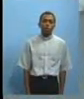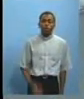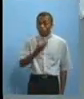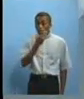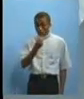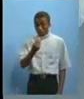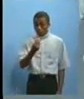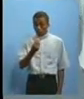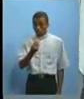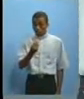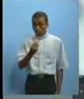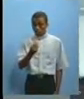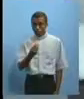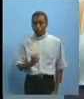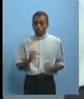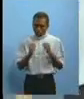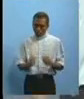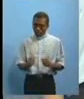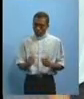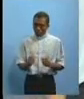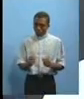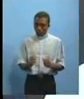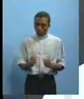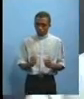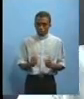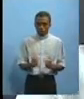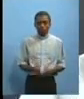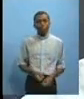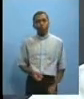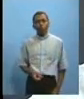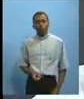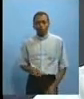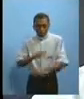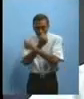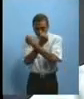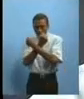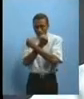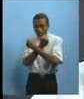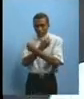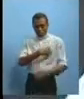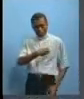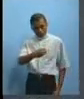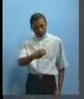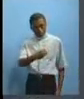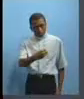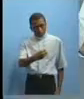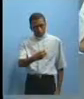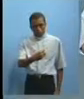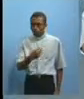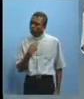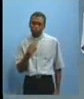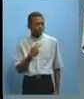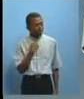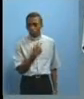Onde já se viu um pai amarrar um filho com um laço Mas era o único jeito de sair de lá Era o único jeito de salvá-lo